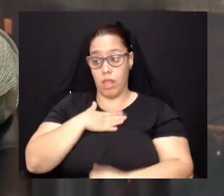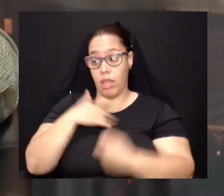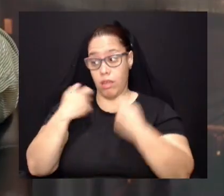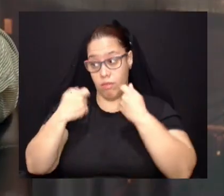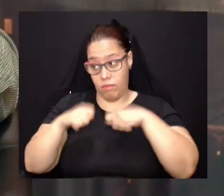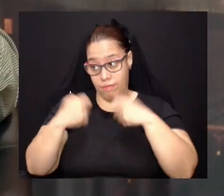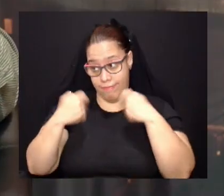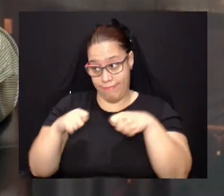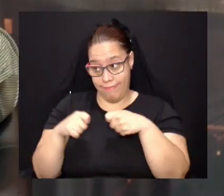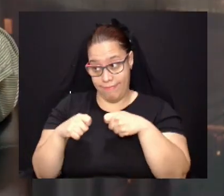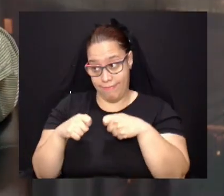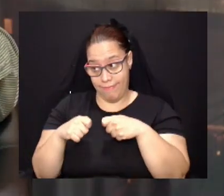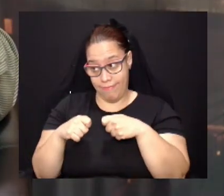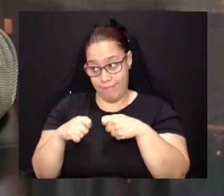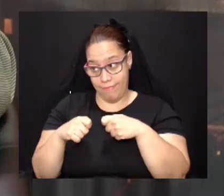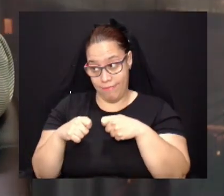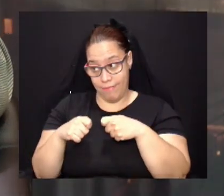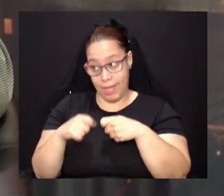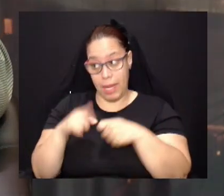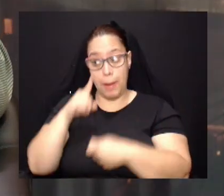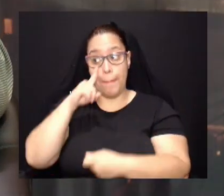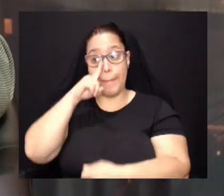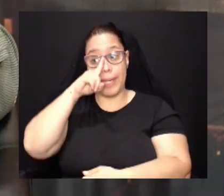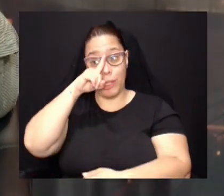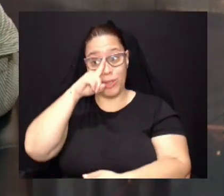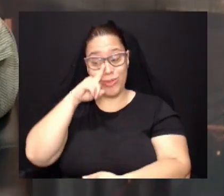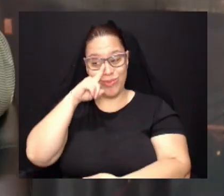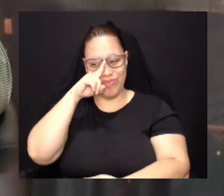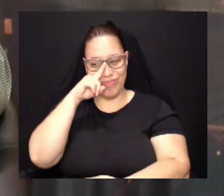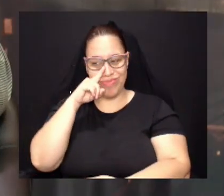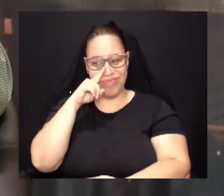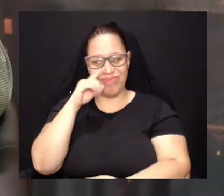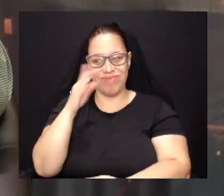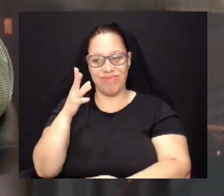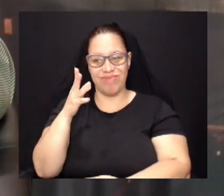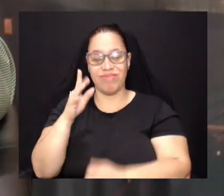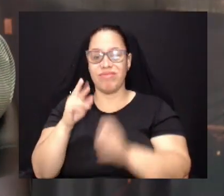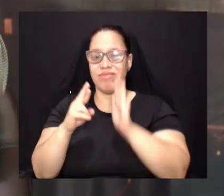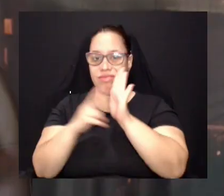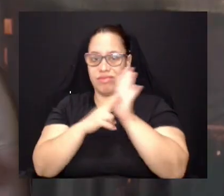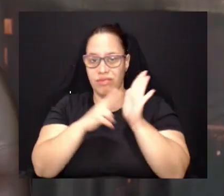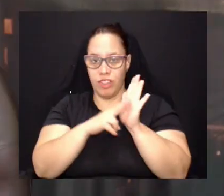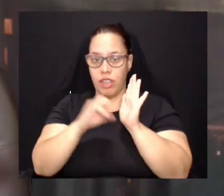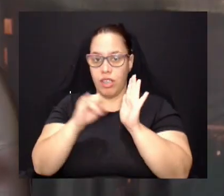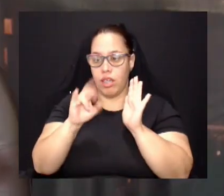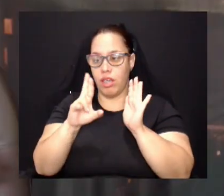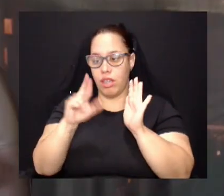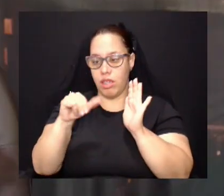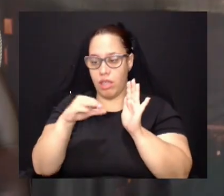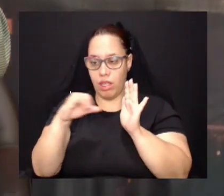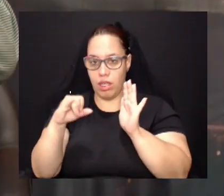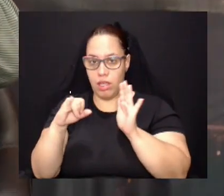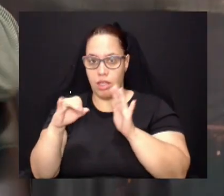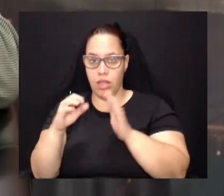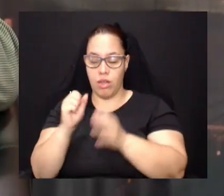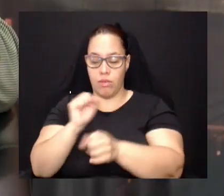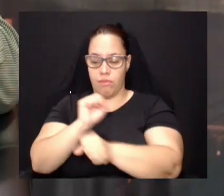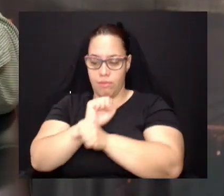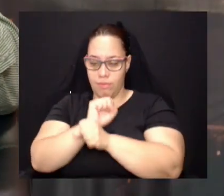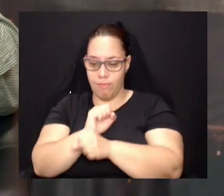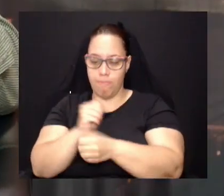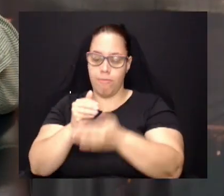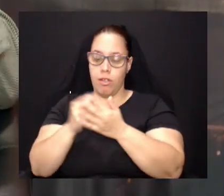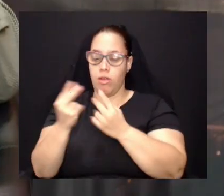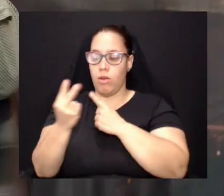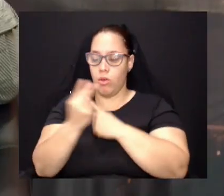em jogo, né? Então, assim, acho que essa referência que a Yunsi está trazendo de dar uma micropausa, cuidar do meu espaço,